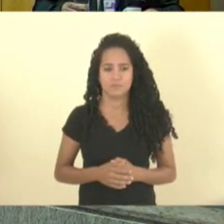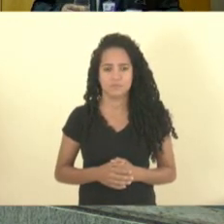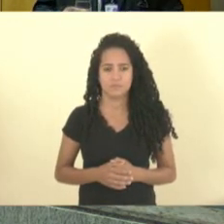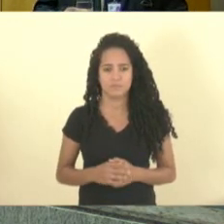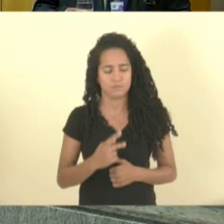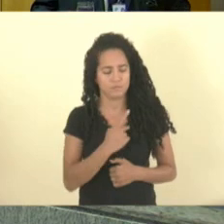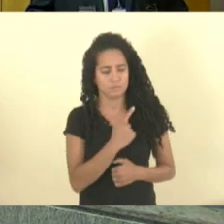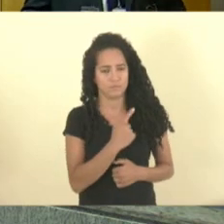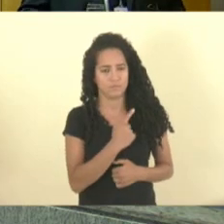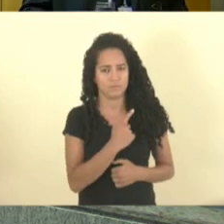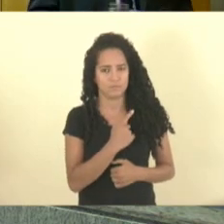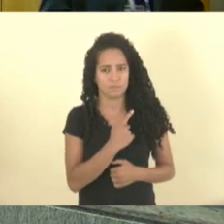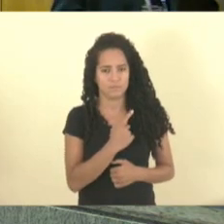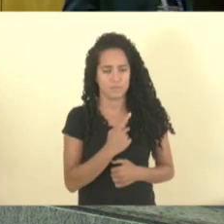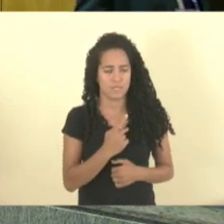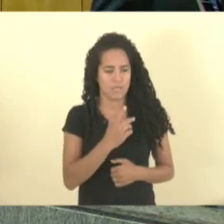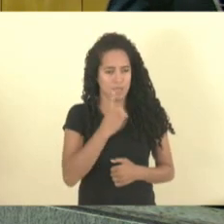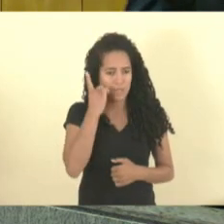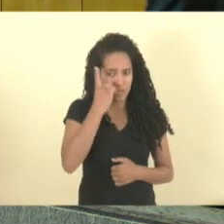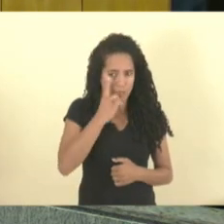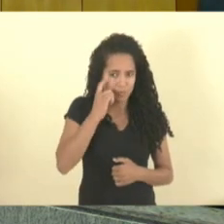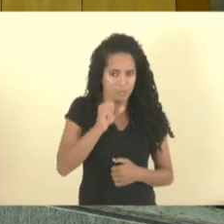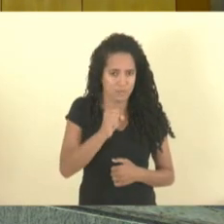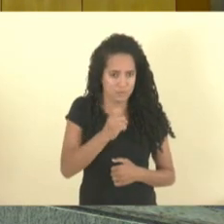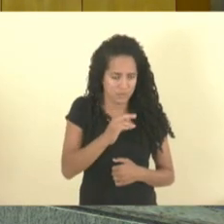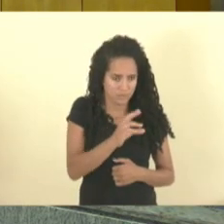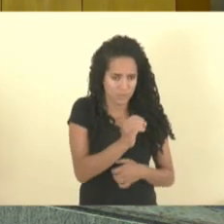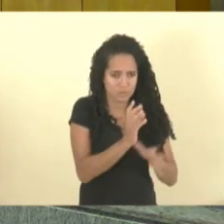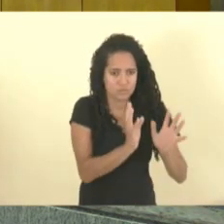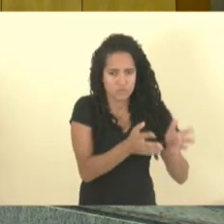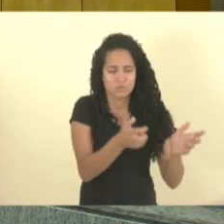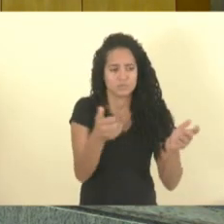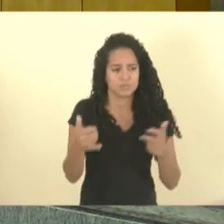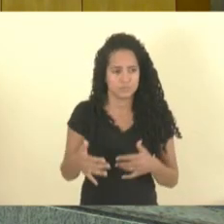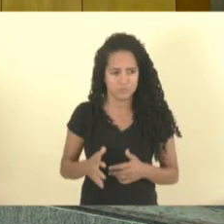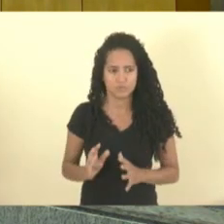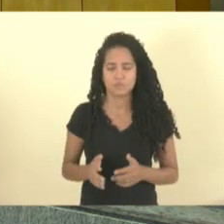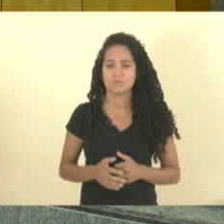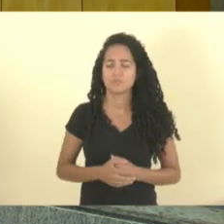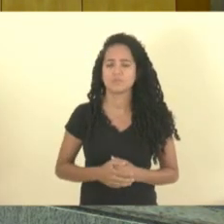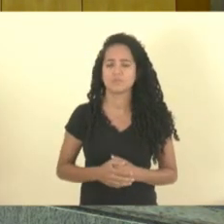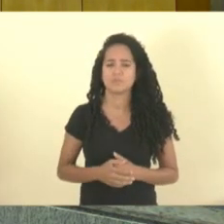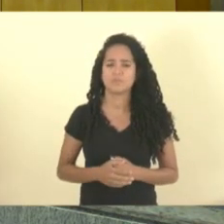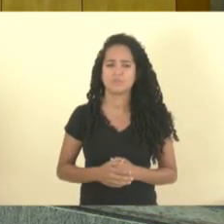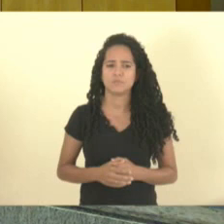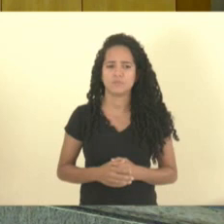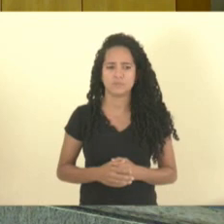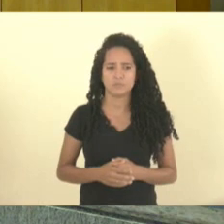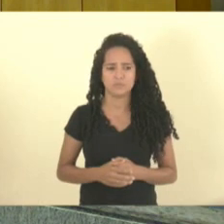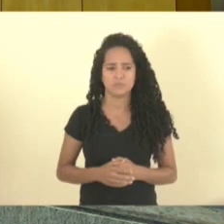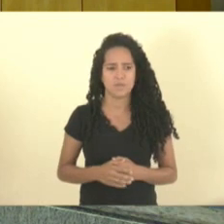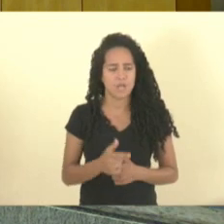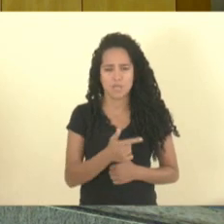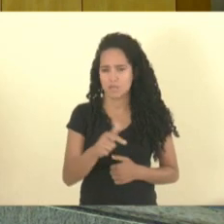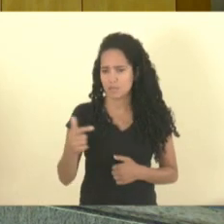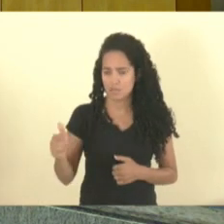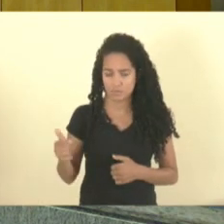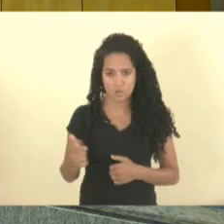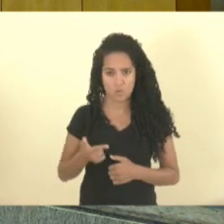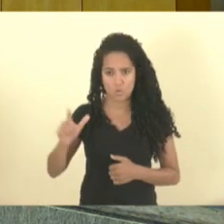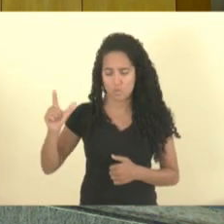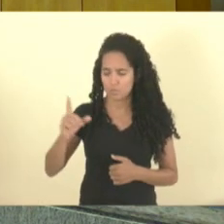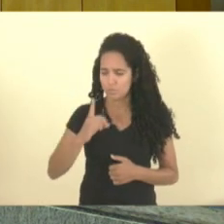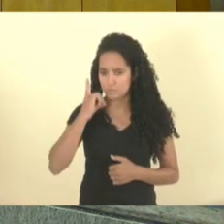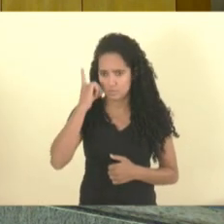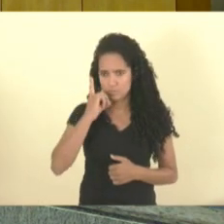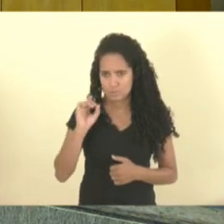Presidente, o deputado Sérgio Meneghelli já terminou sua fala. Não tem outro inscrito. Não tendo nenhum deputado, então